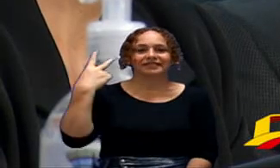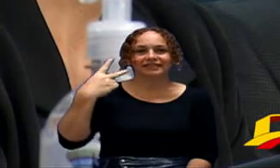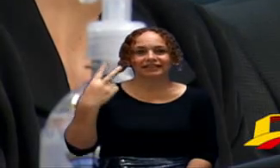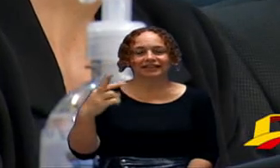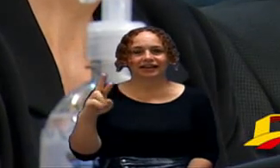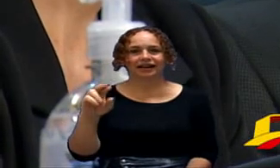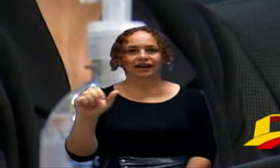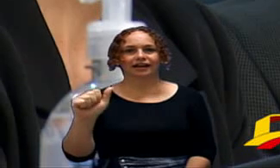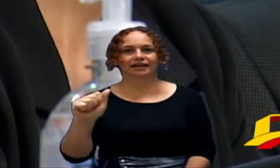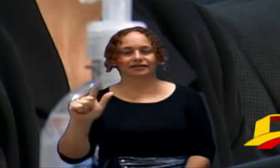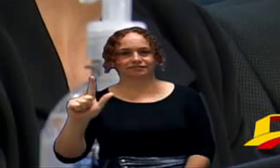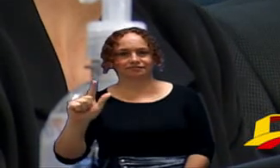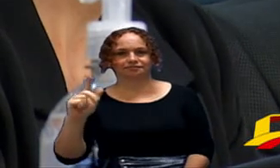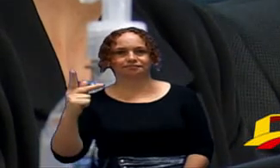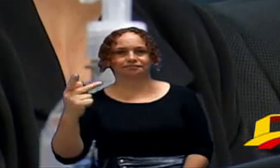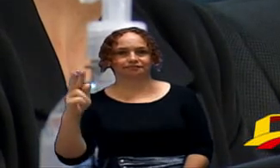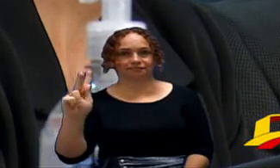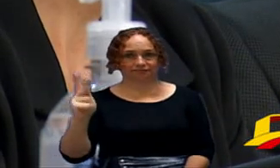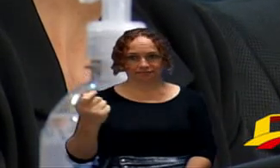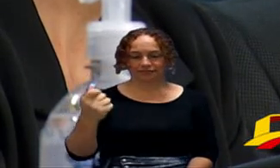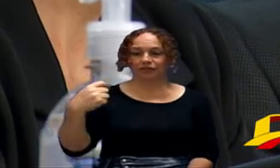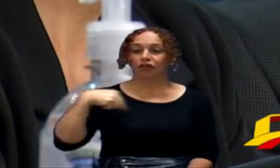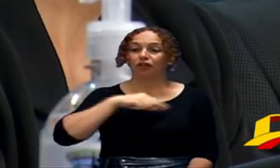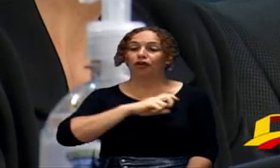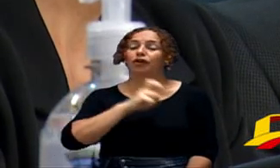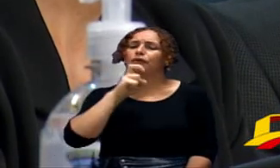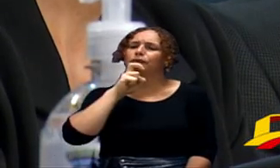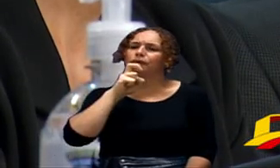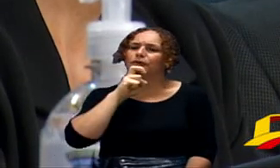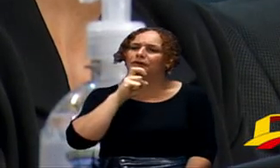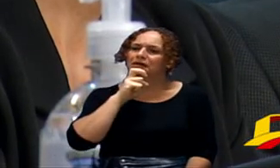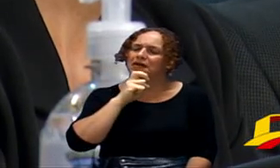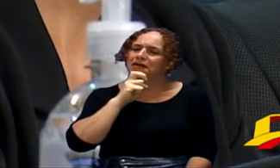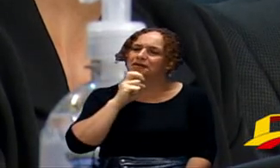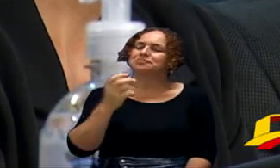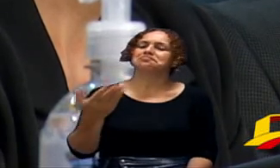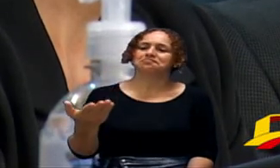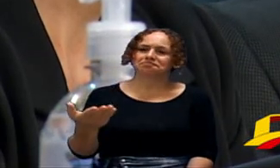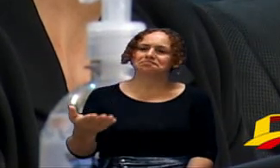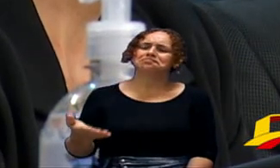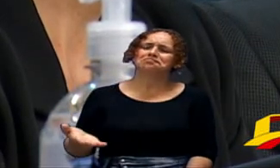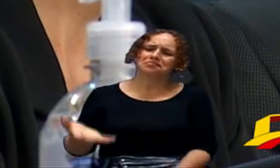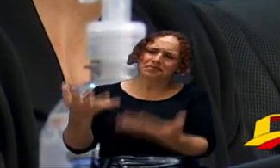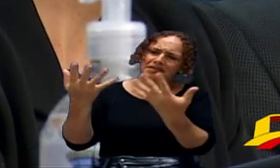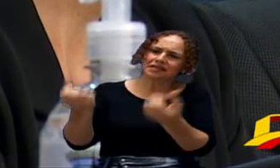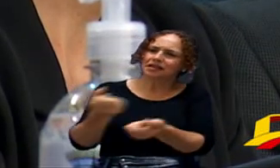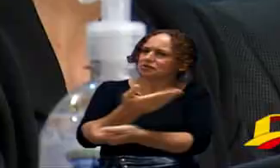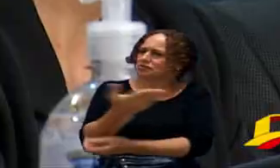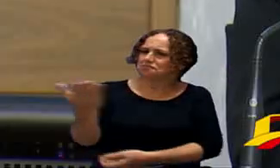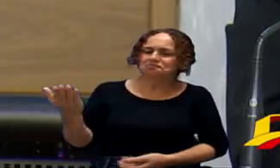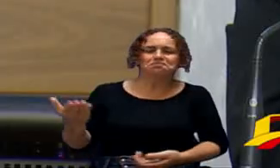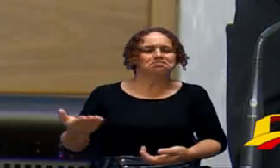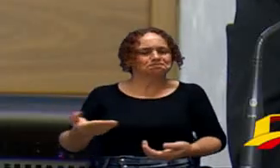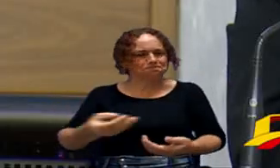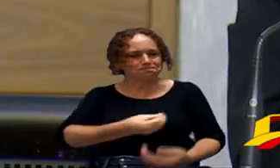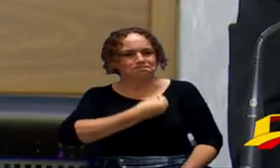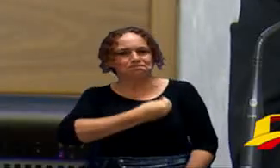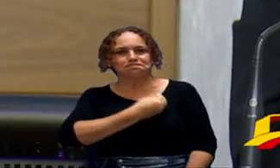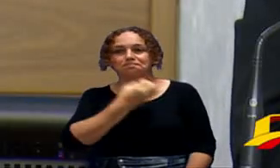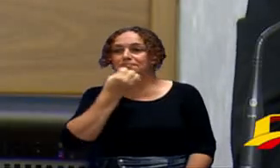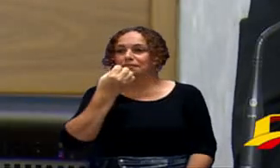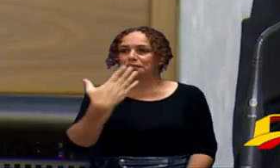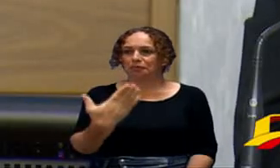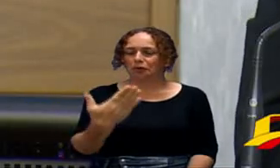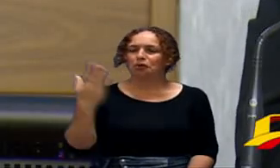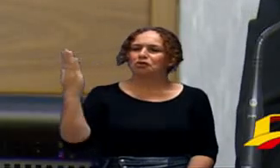Ralf. Sorocaba te recebe de braços abertos, sabendo da sua grande liderança e já de uma conquista concretizada,